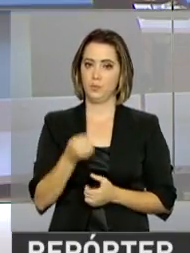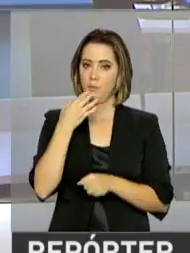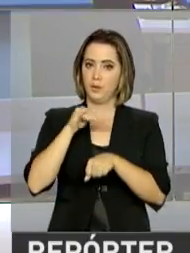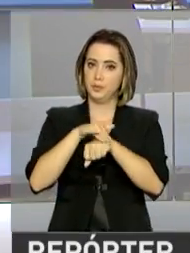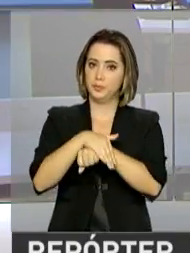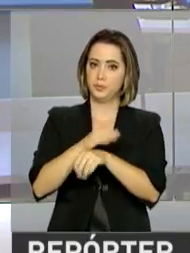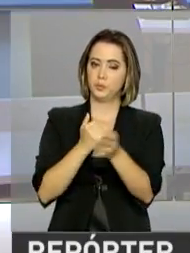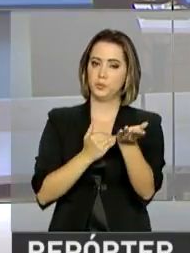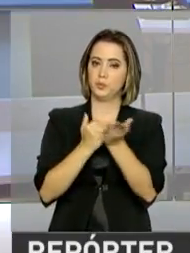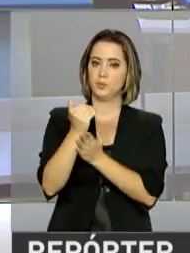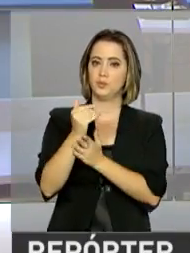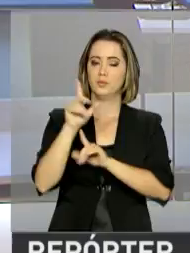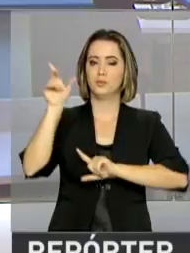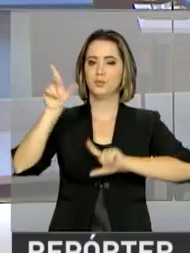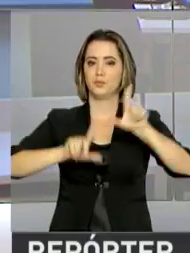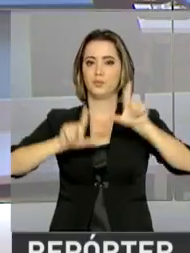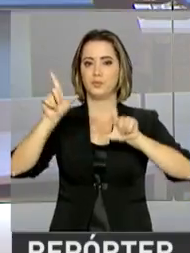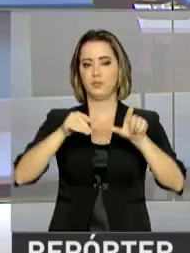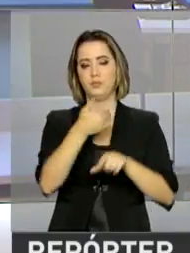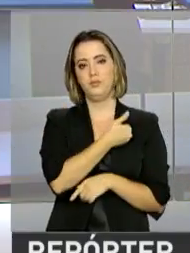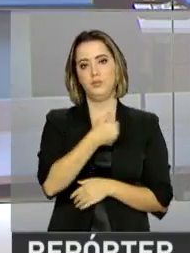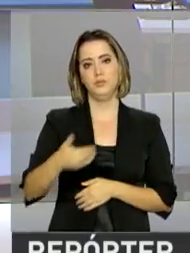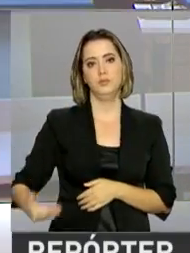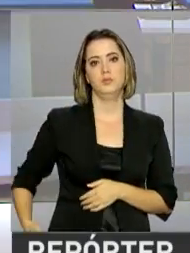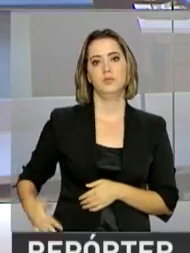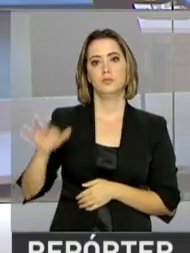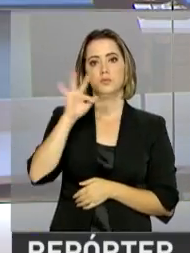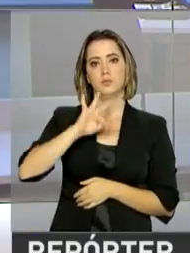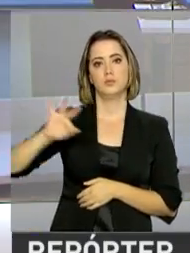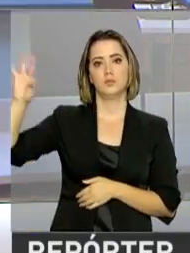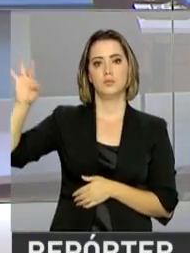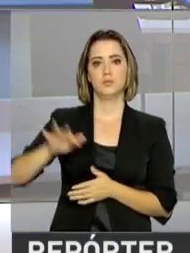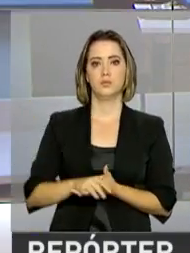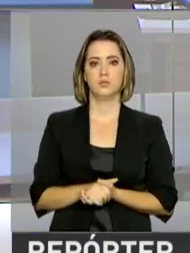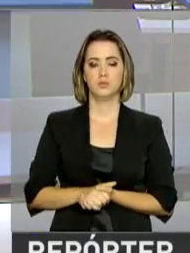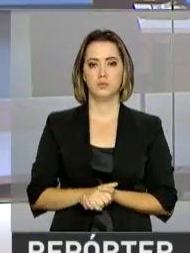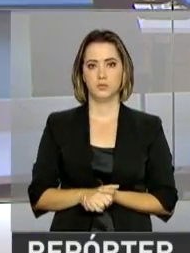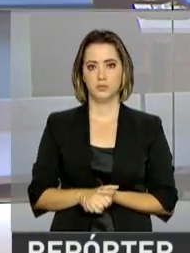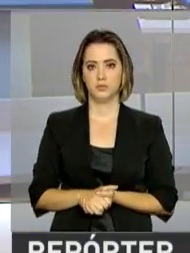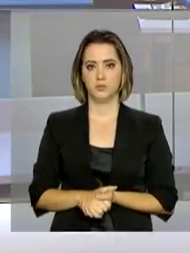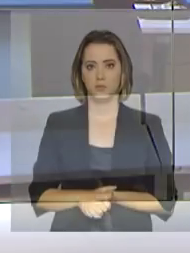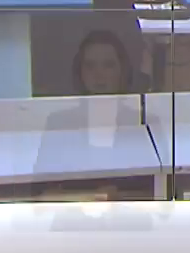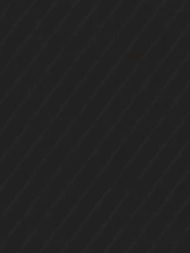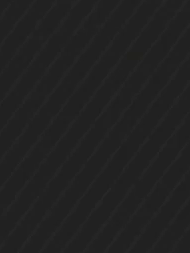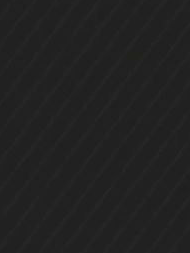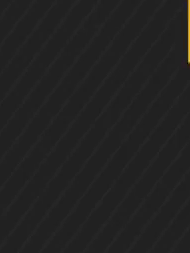Uma boa noite para você. Continue com a gente na NBR, a TV do Governo Federal.